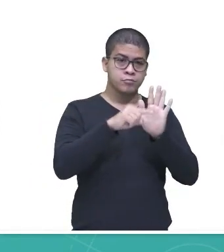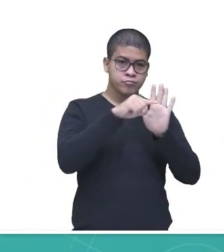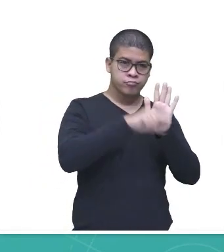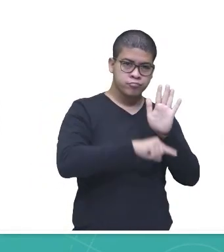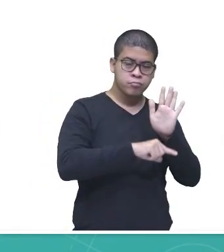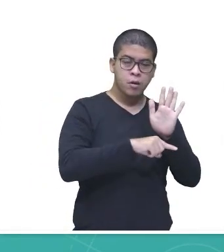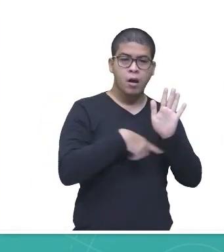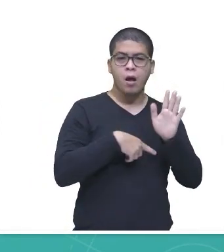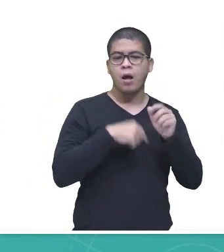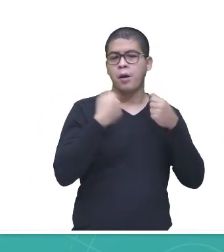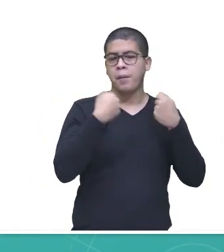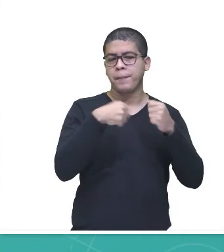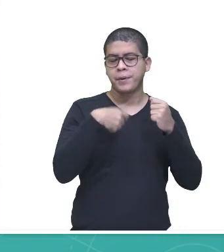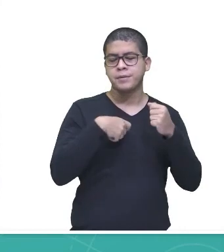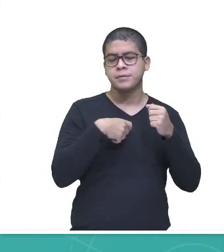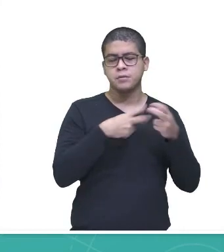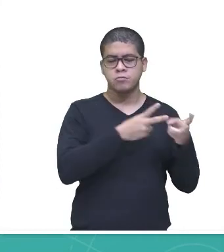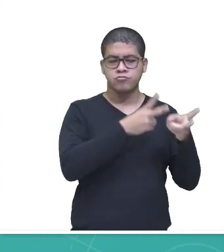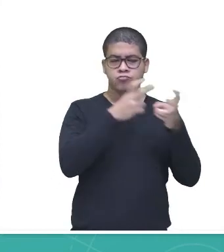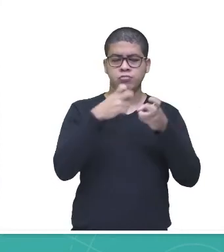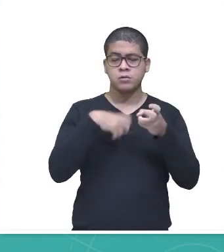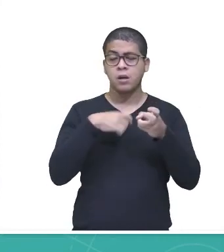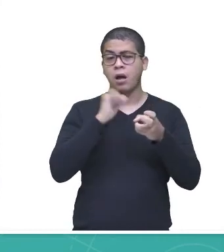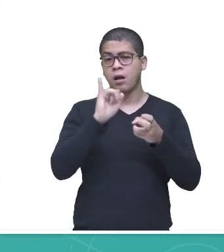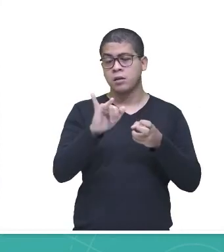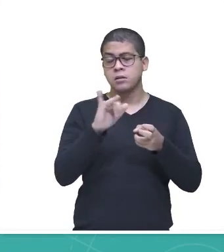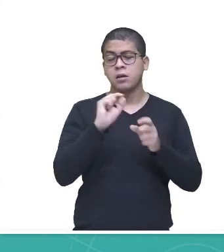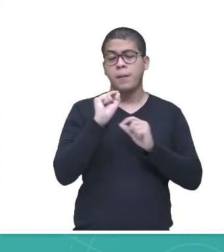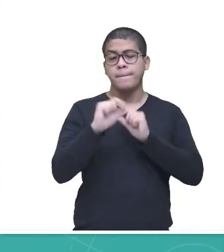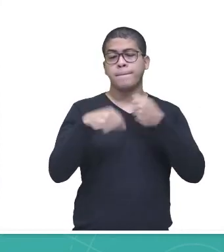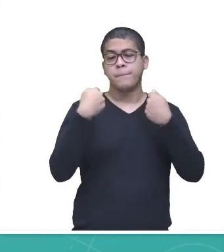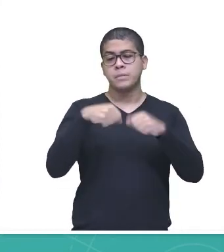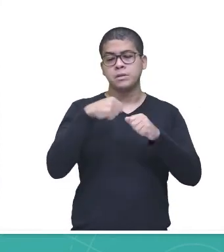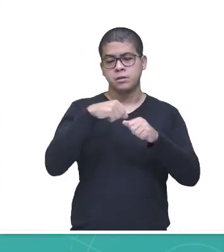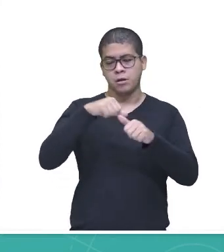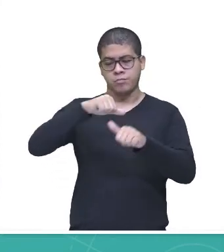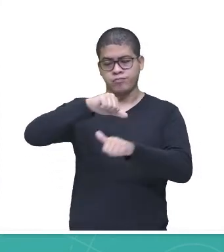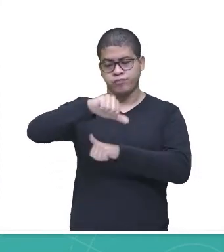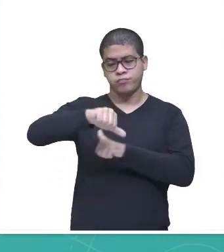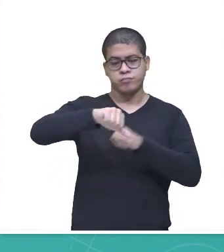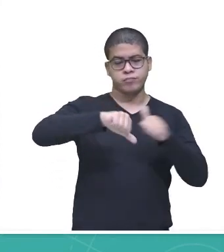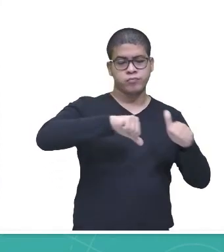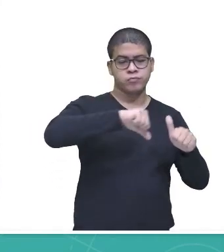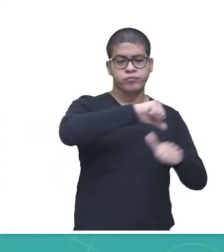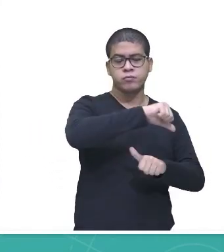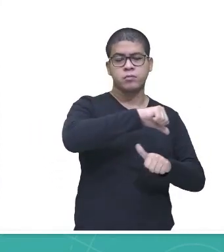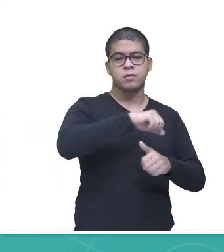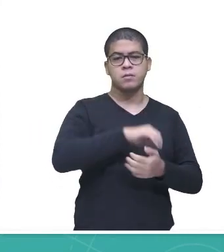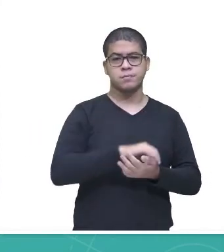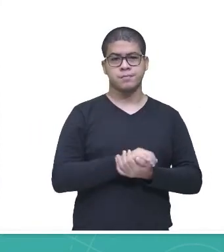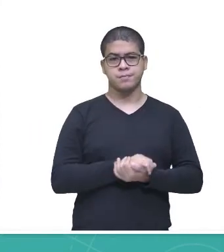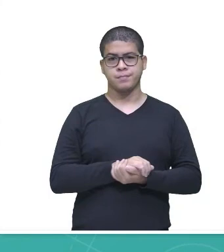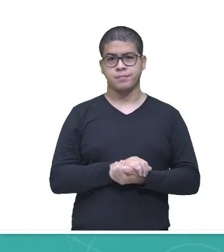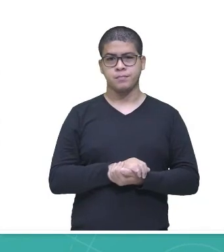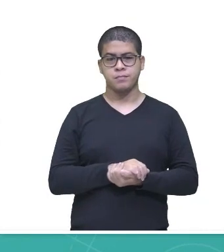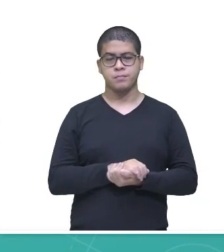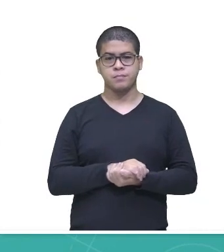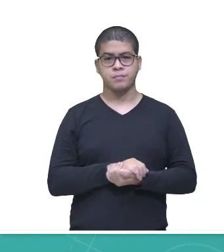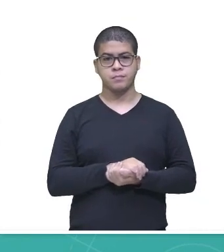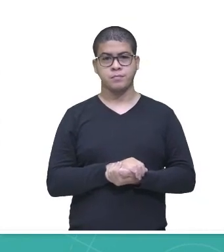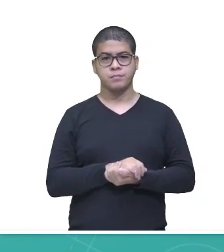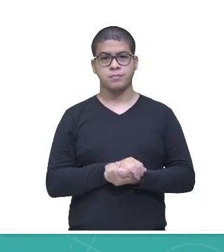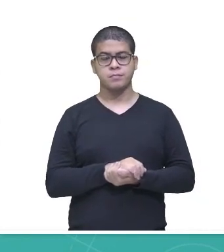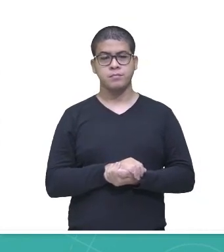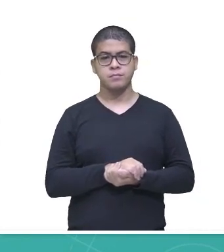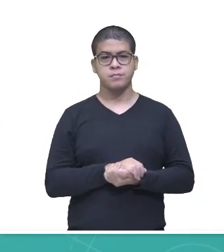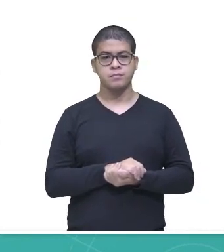tem que verificar para ver se é possível realizar a operação, né? Se o minuendo for maior que o subtraendo, a